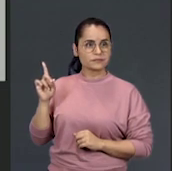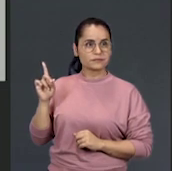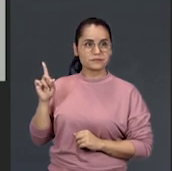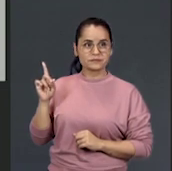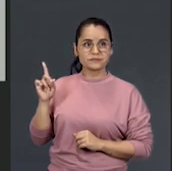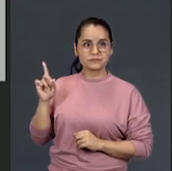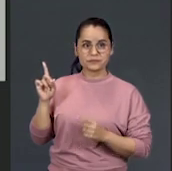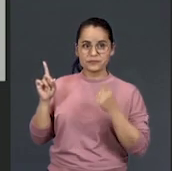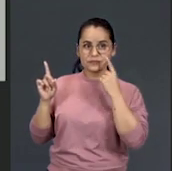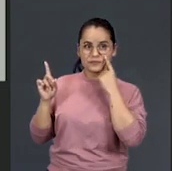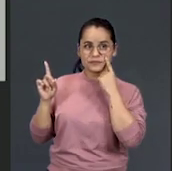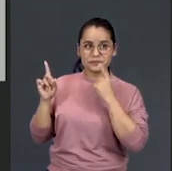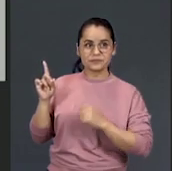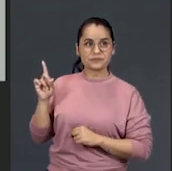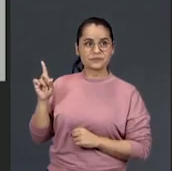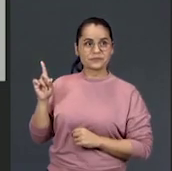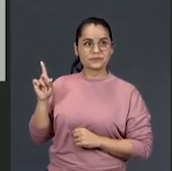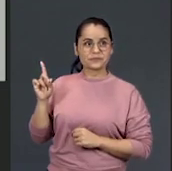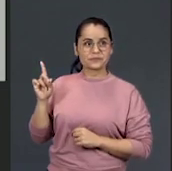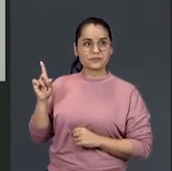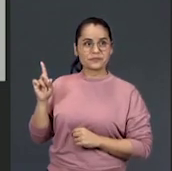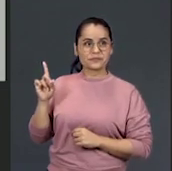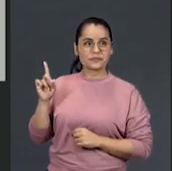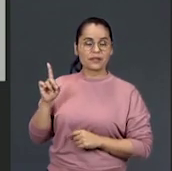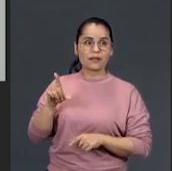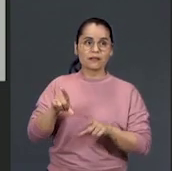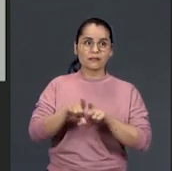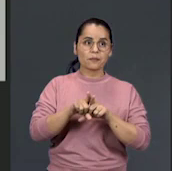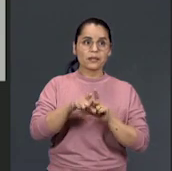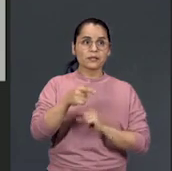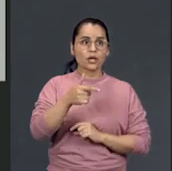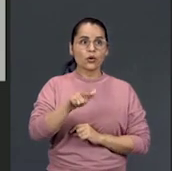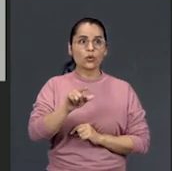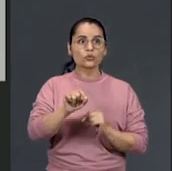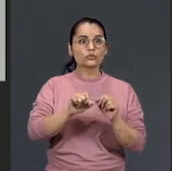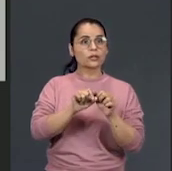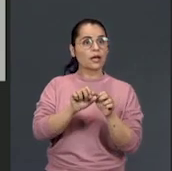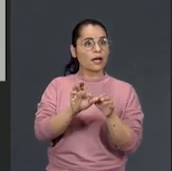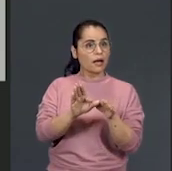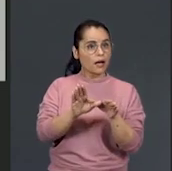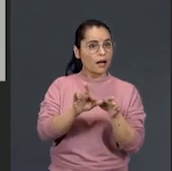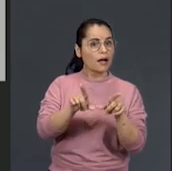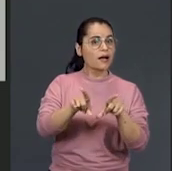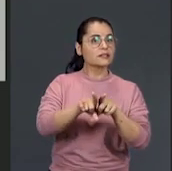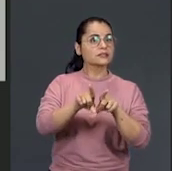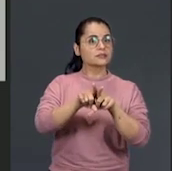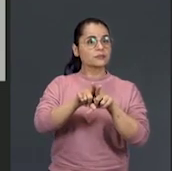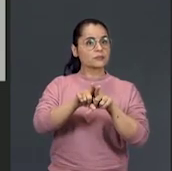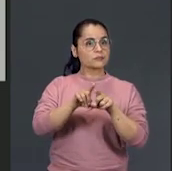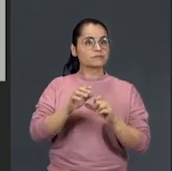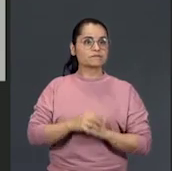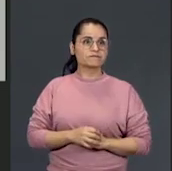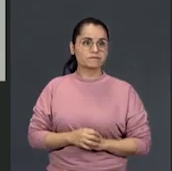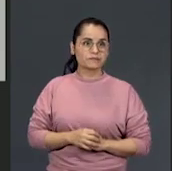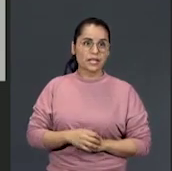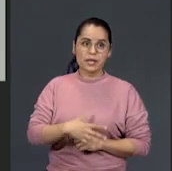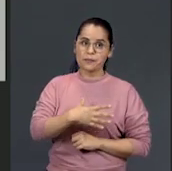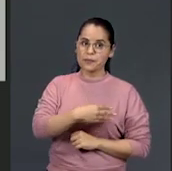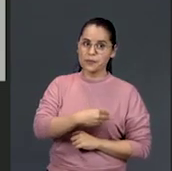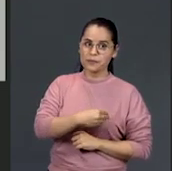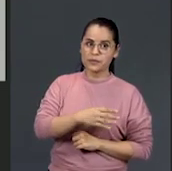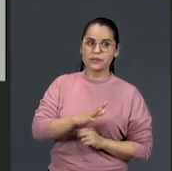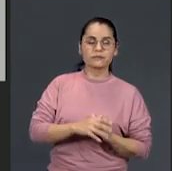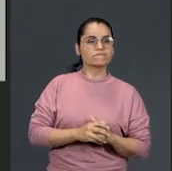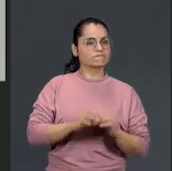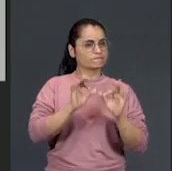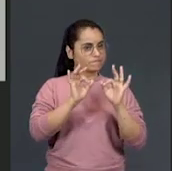répteis, tá? E nós temos aqui as aves e os mamíferos,